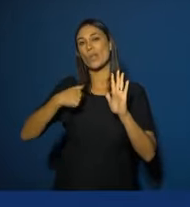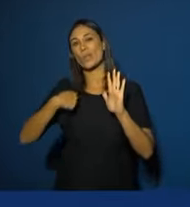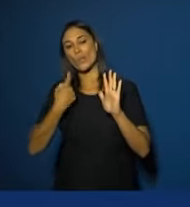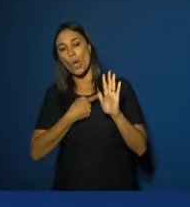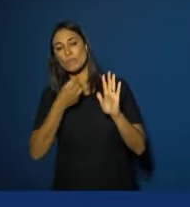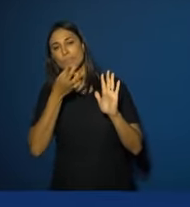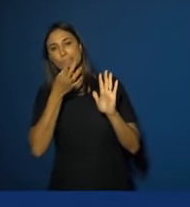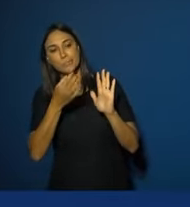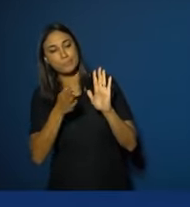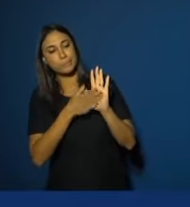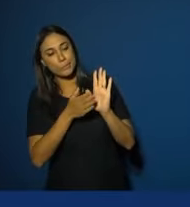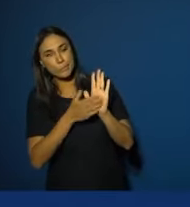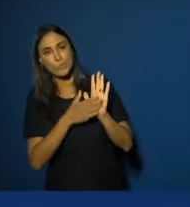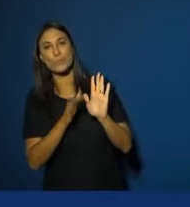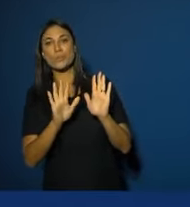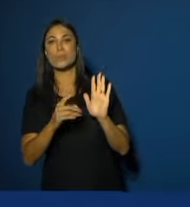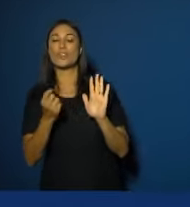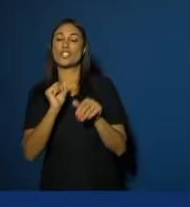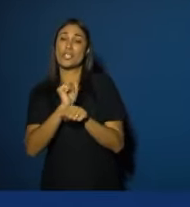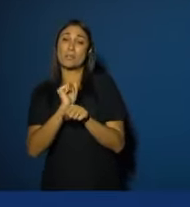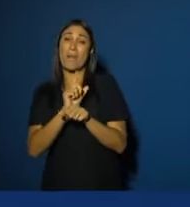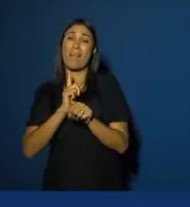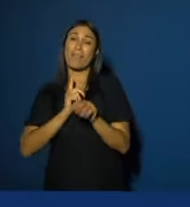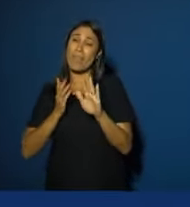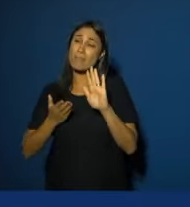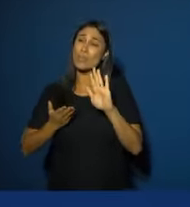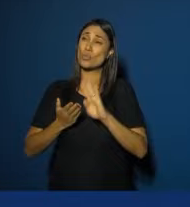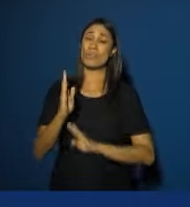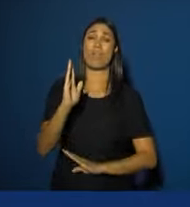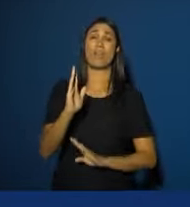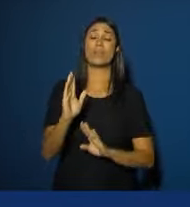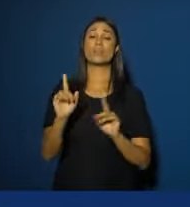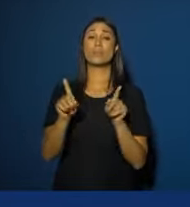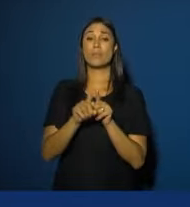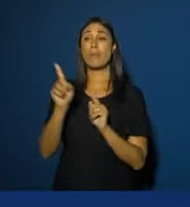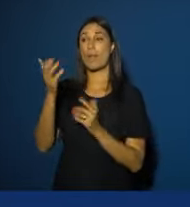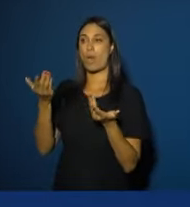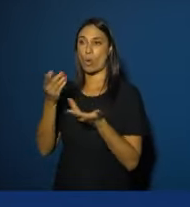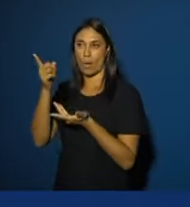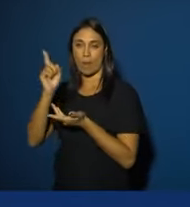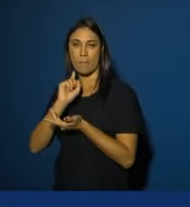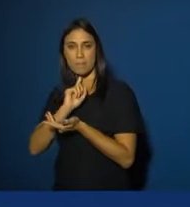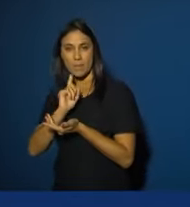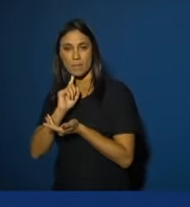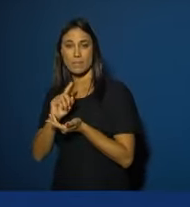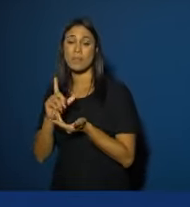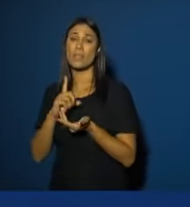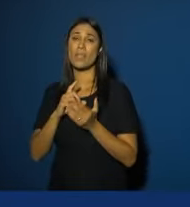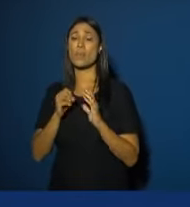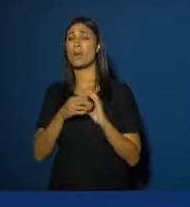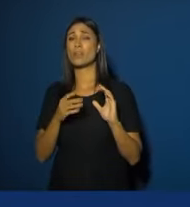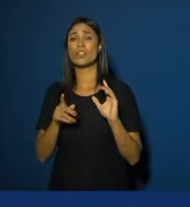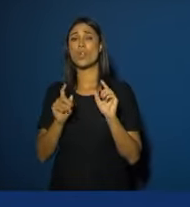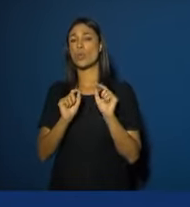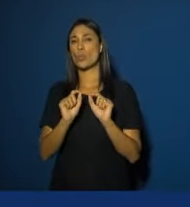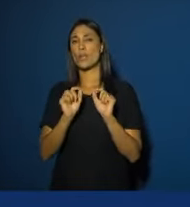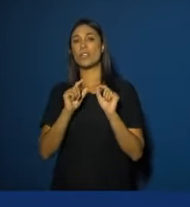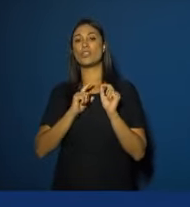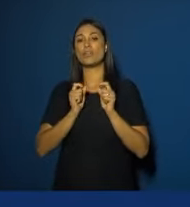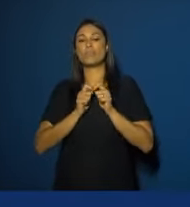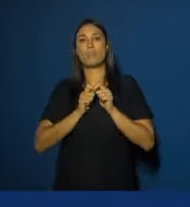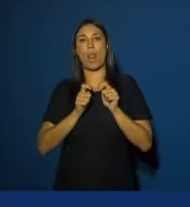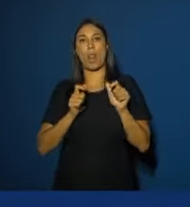lá atrás. Nós esperamos obter sucesso nas concessões de Minas agora, que tem uma característica grande de